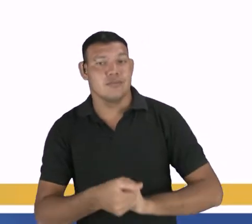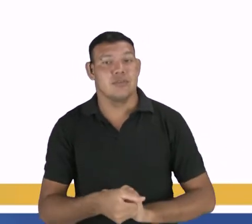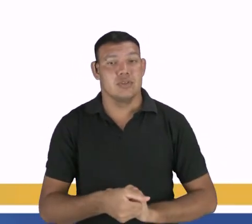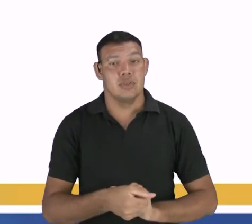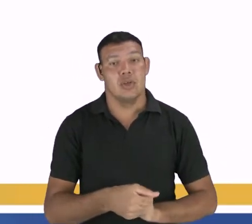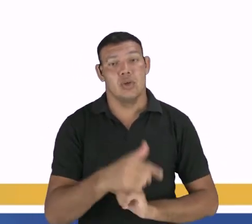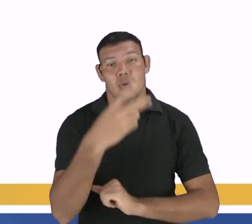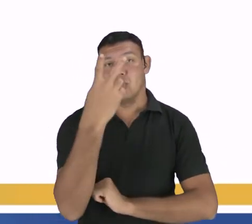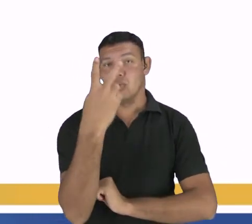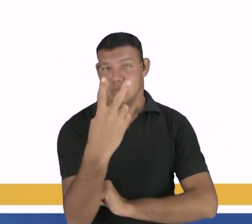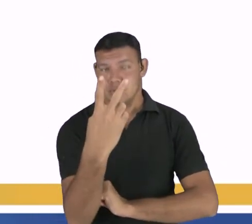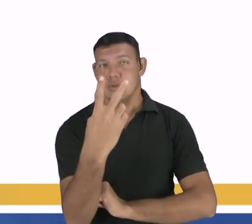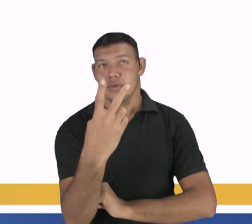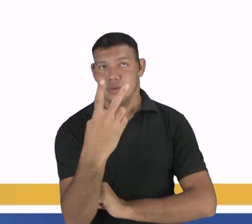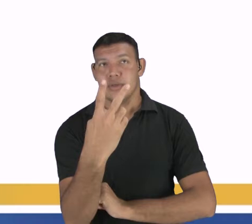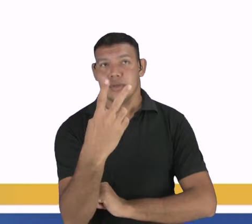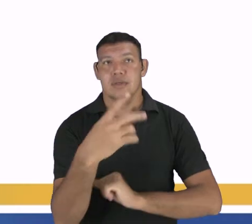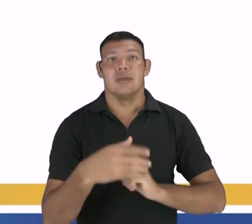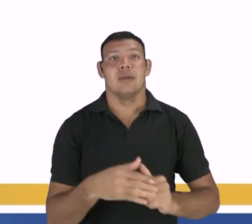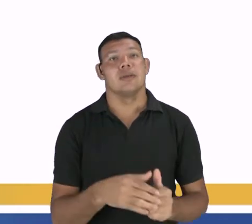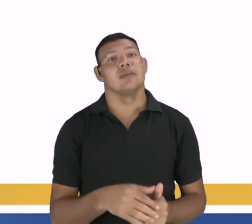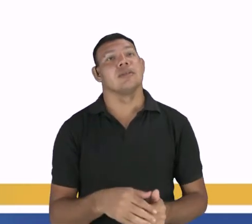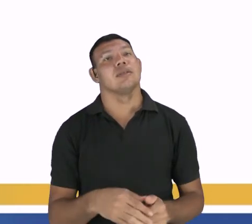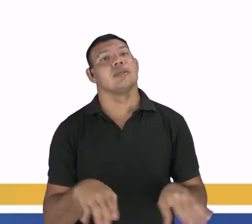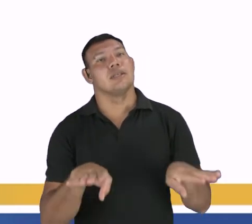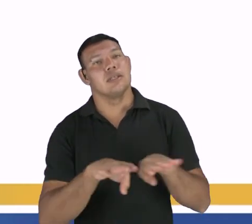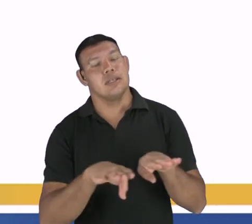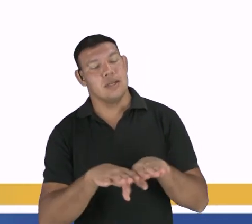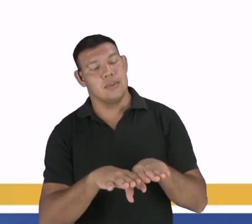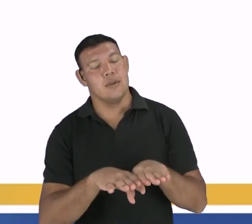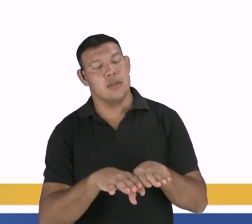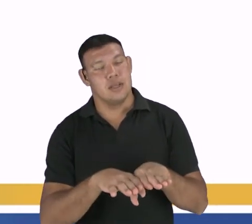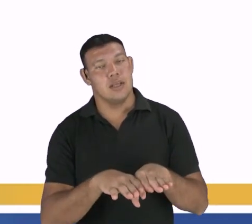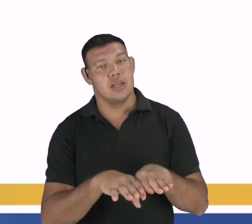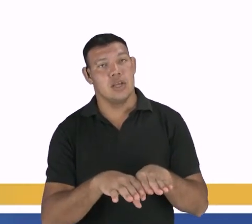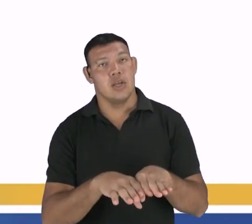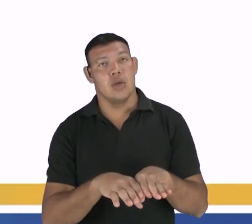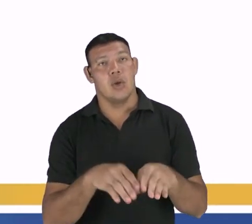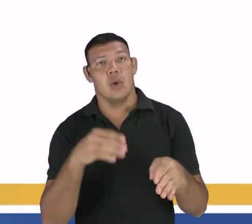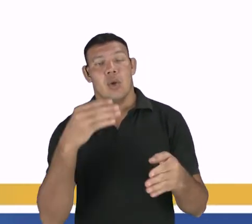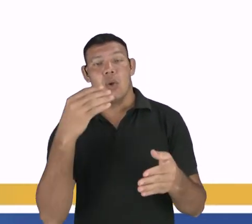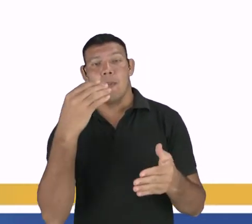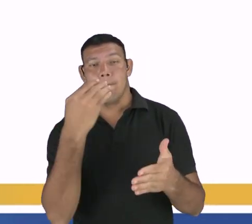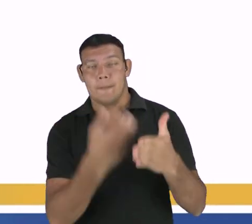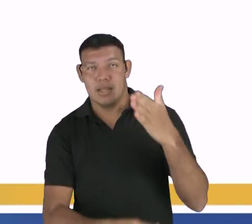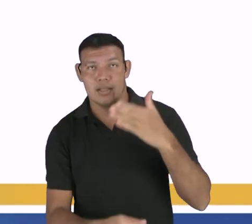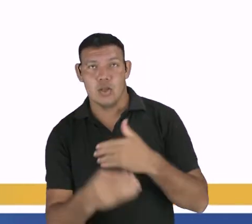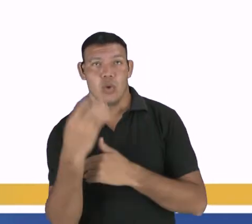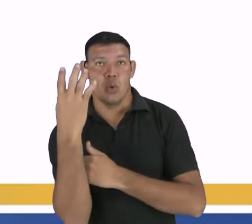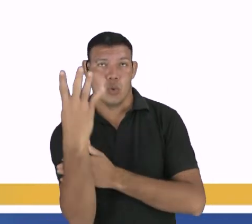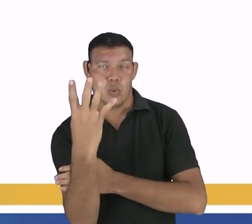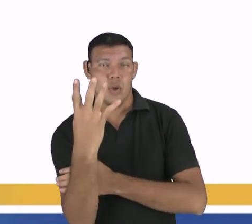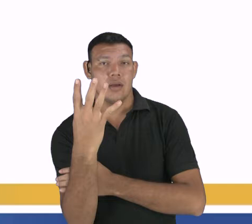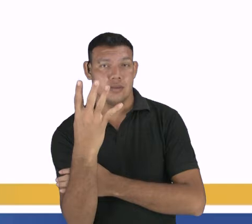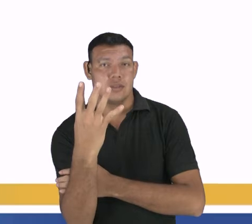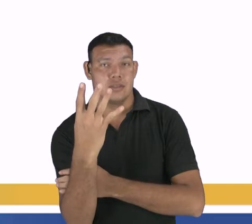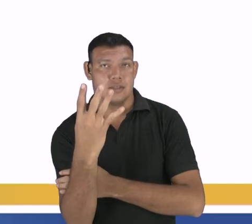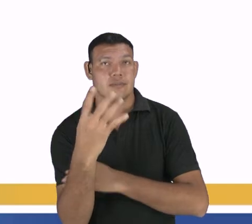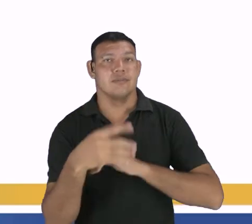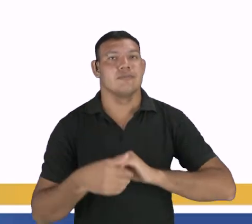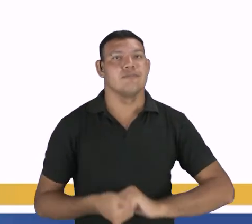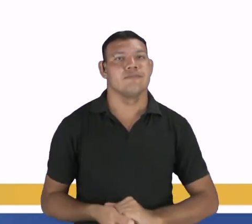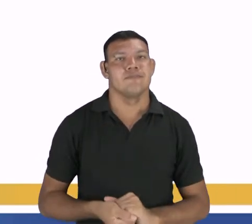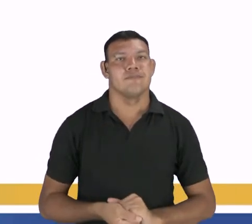turno e 4 pontos no segundo turno. Então, quantos pontos a equipe perdeu ao longo desse torneio?